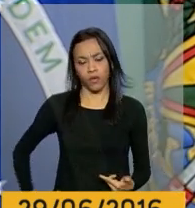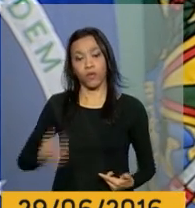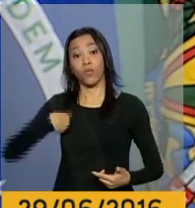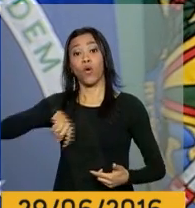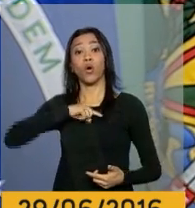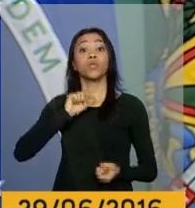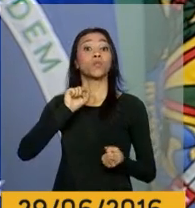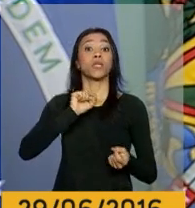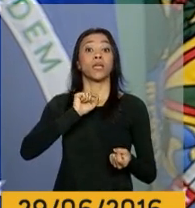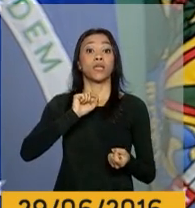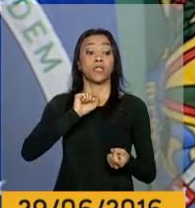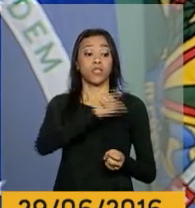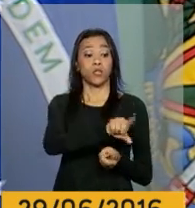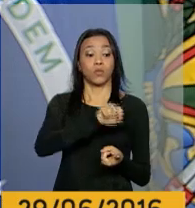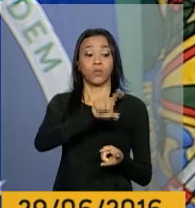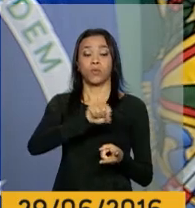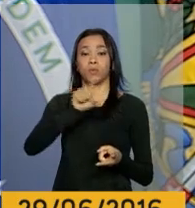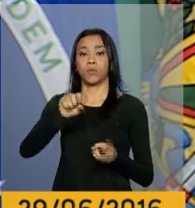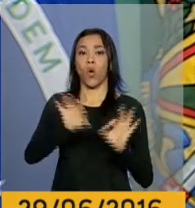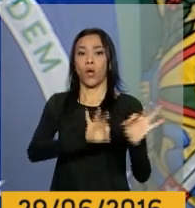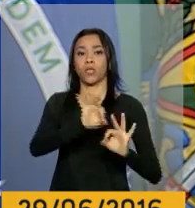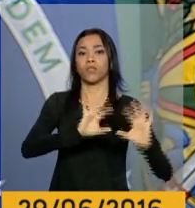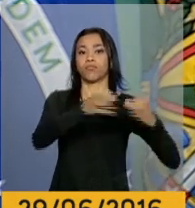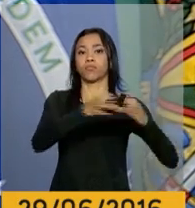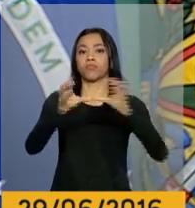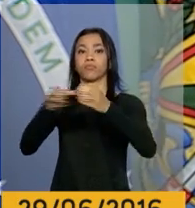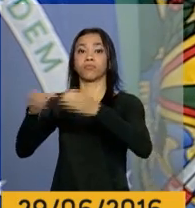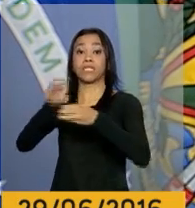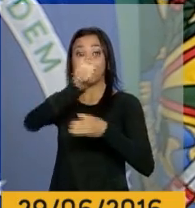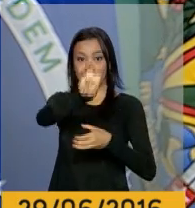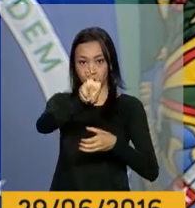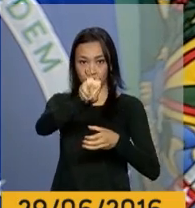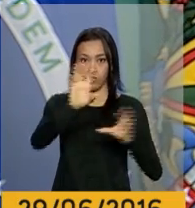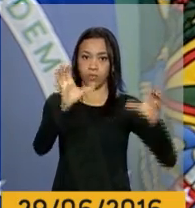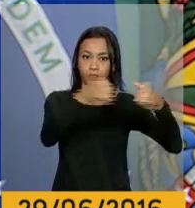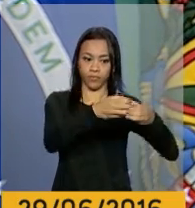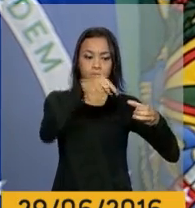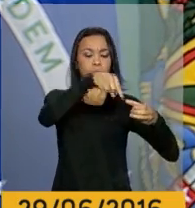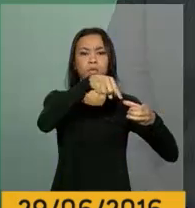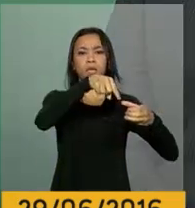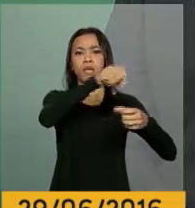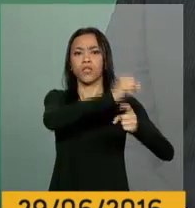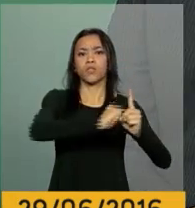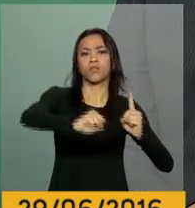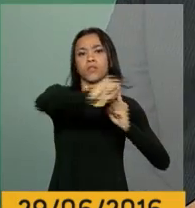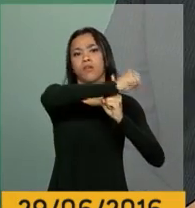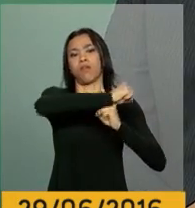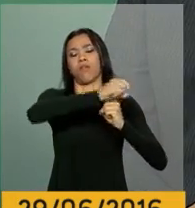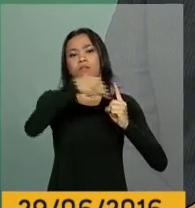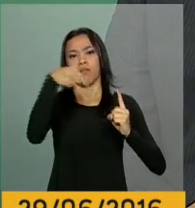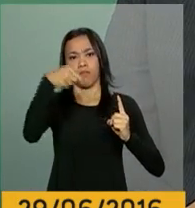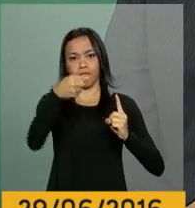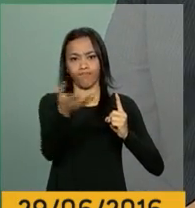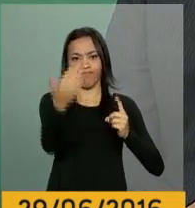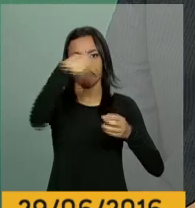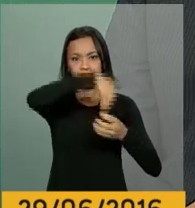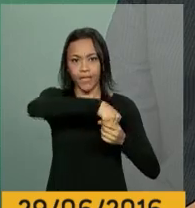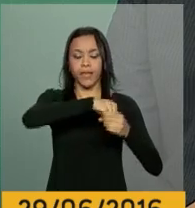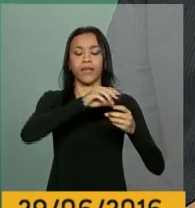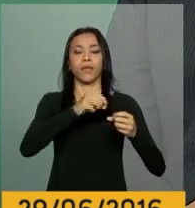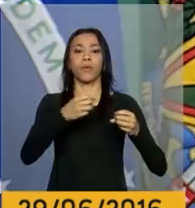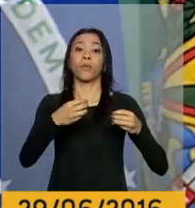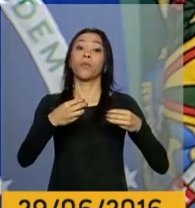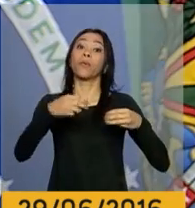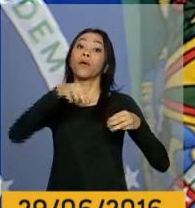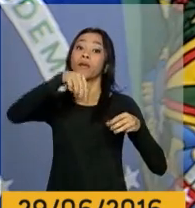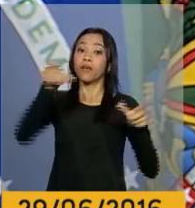nós constituímos 5 núcleos governamentais. O núcleo social, que é integrado, entre outros, pelo desenvolvimento